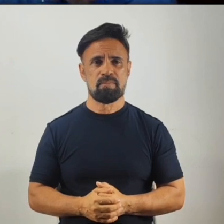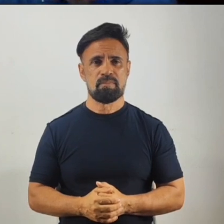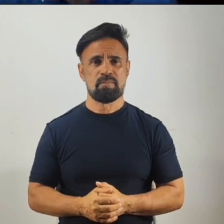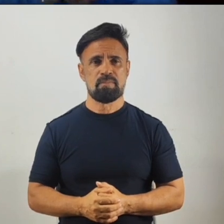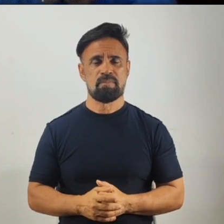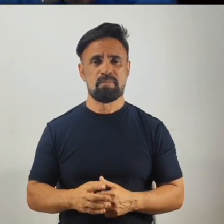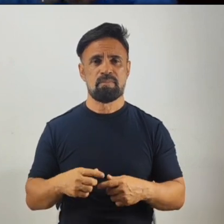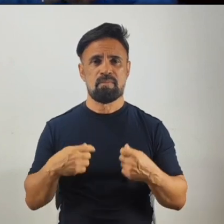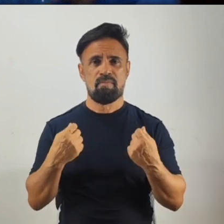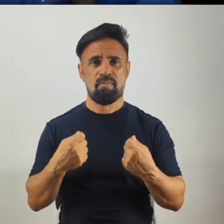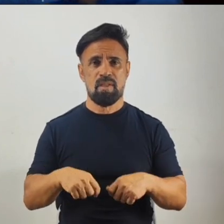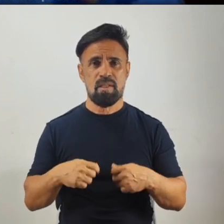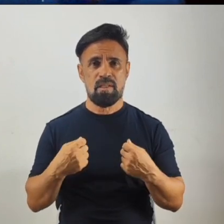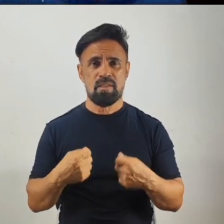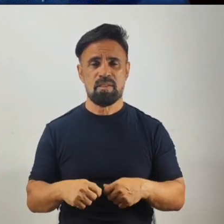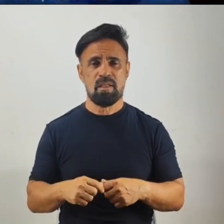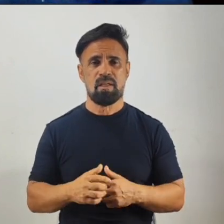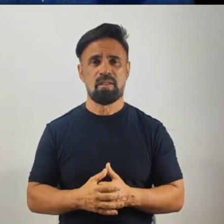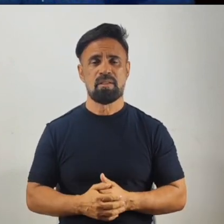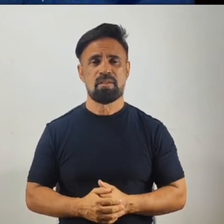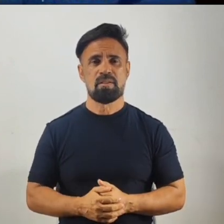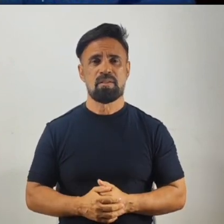é